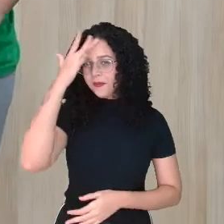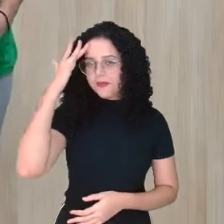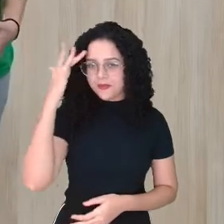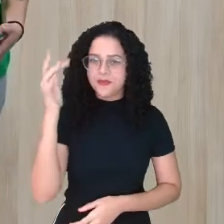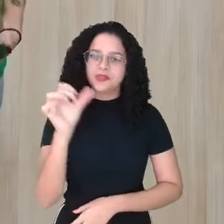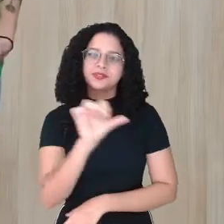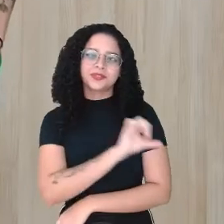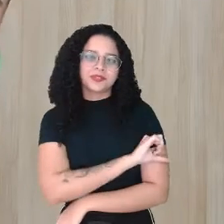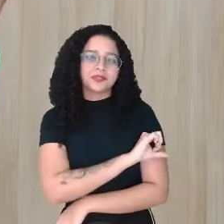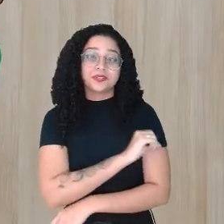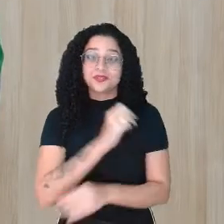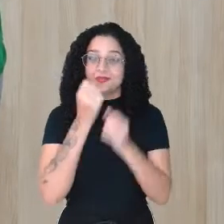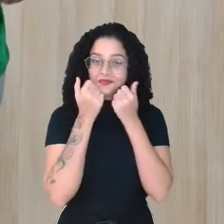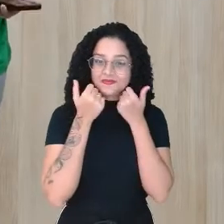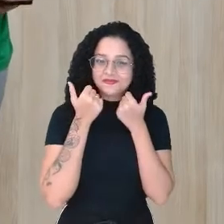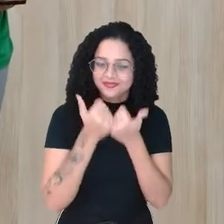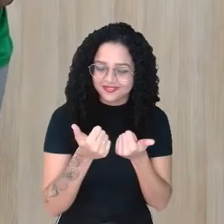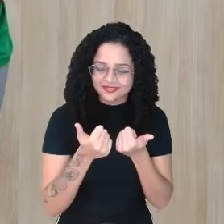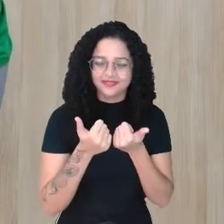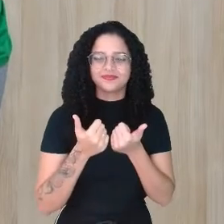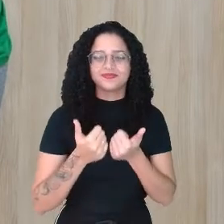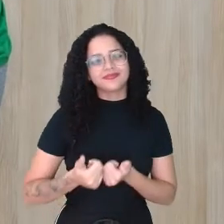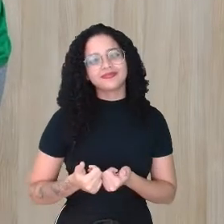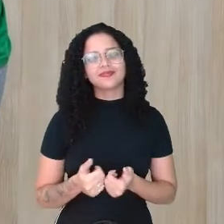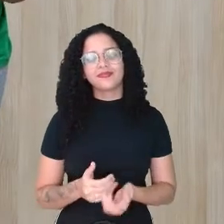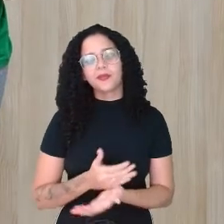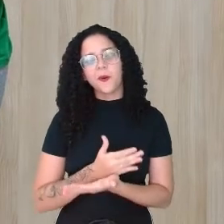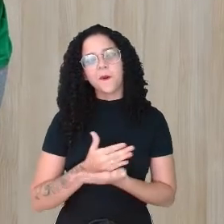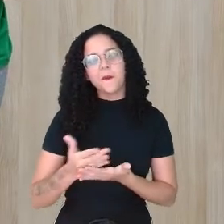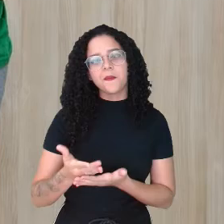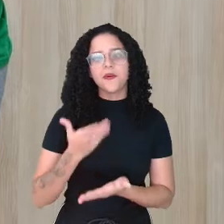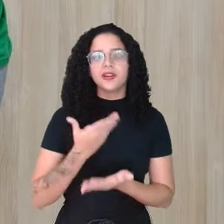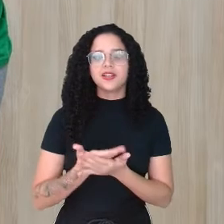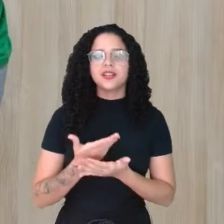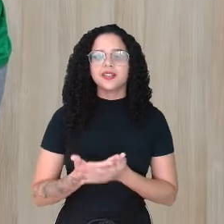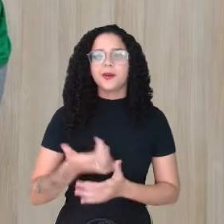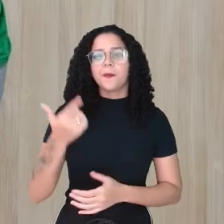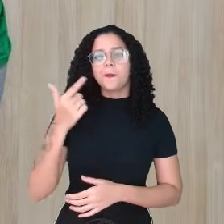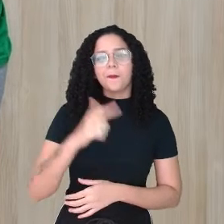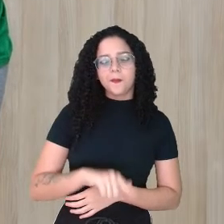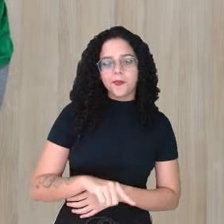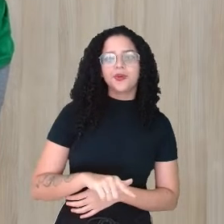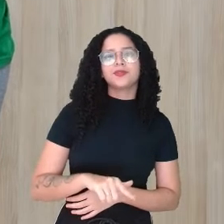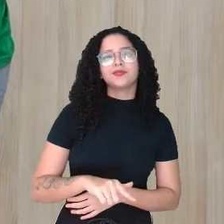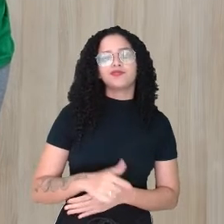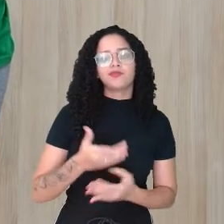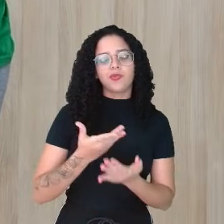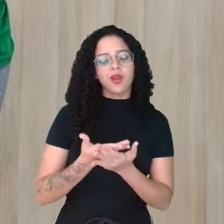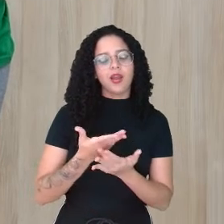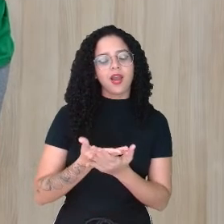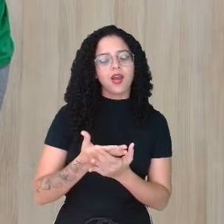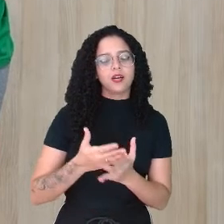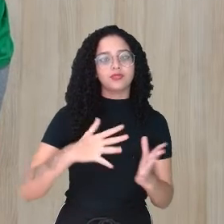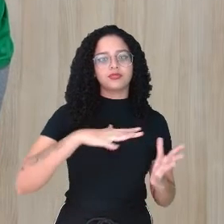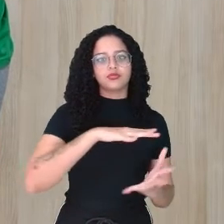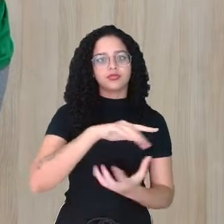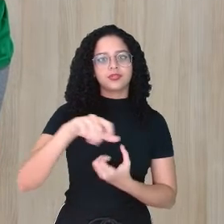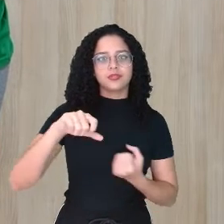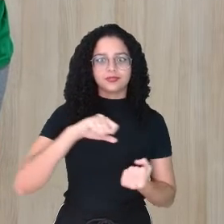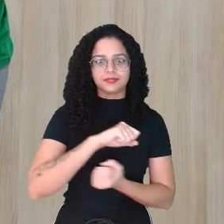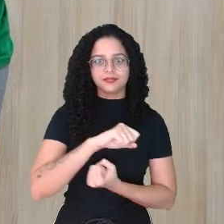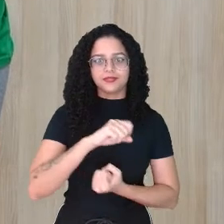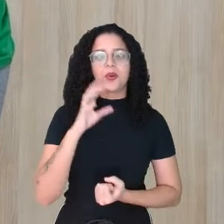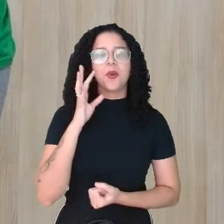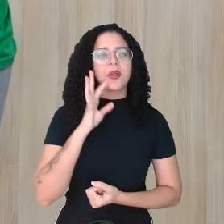pessoal do nono ano, tudo bem com vocês? Estamos iniciando mais uma aula de sustentabilidade. Olha que